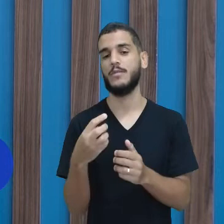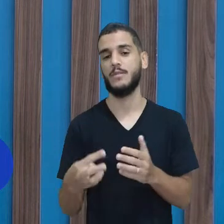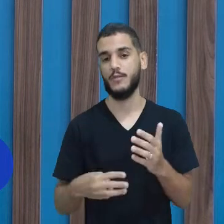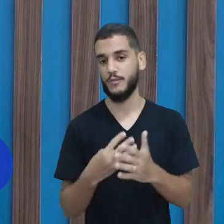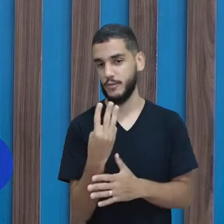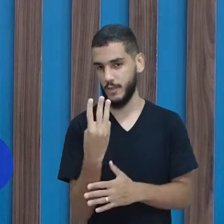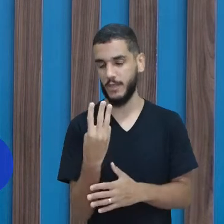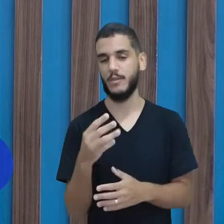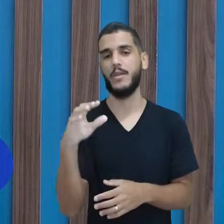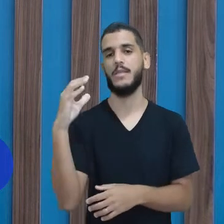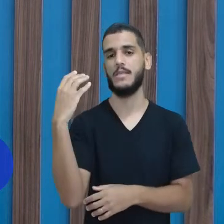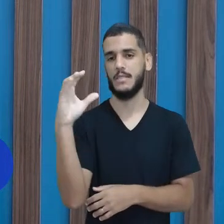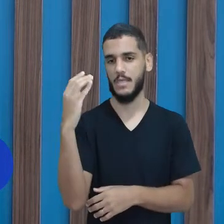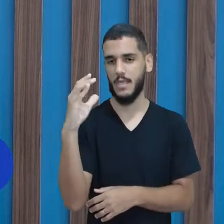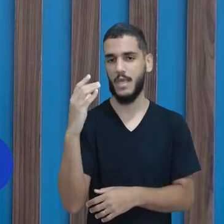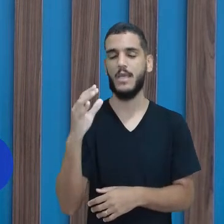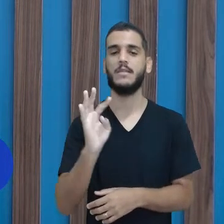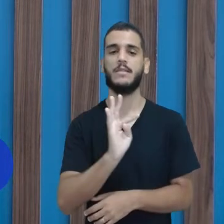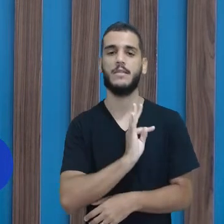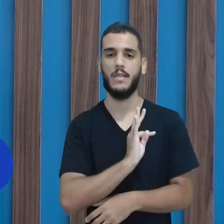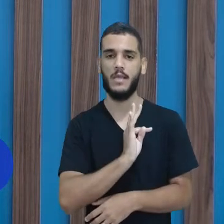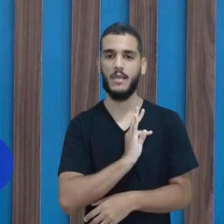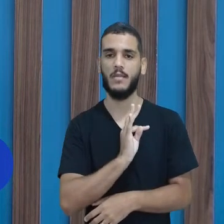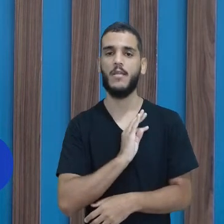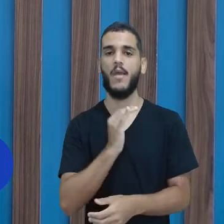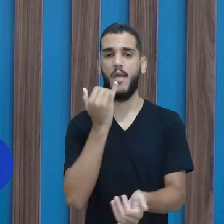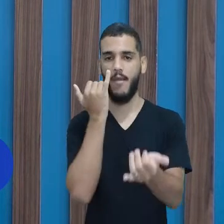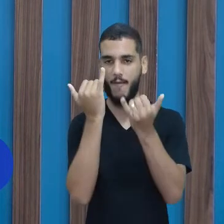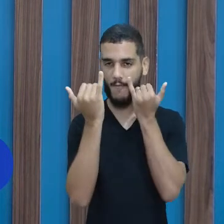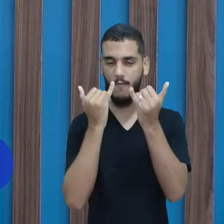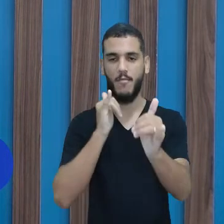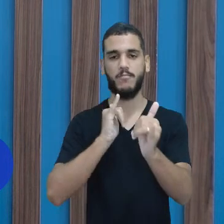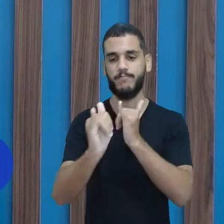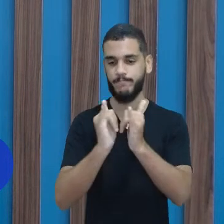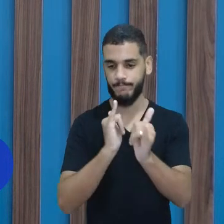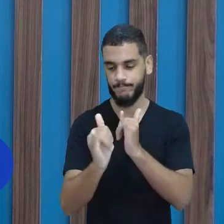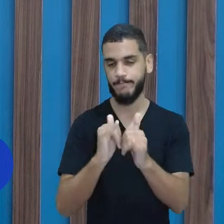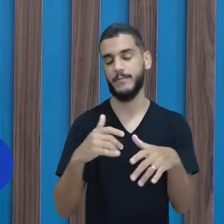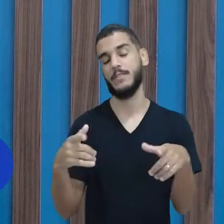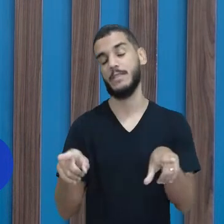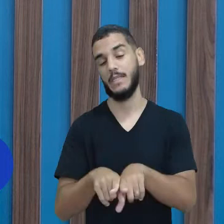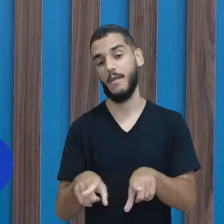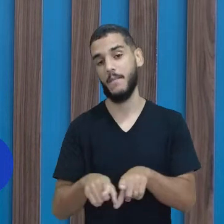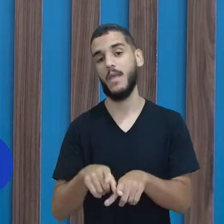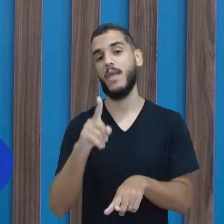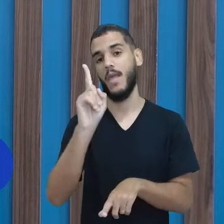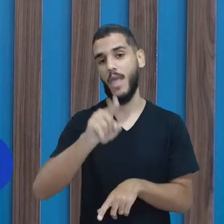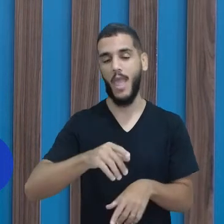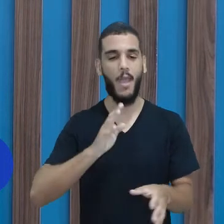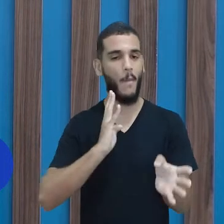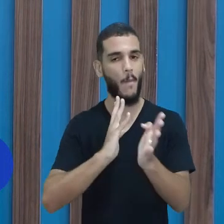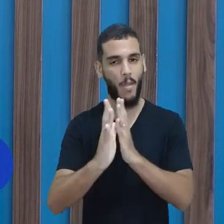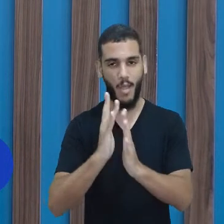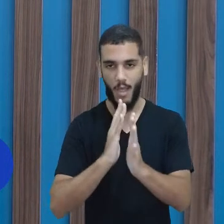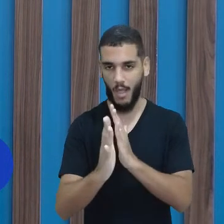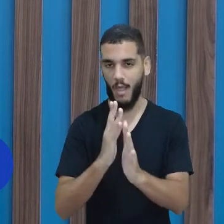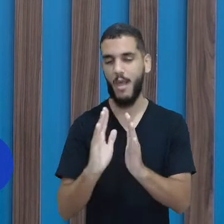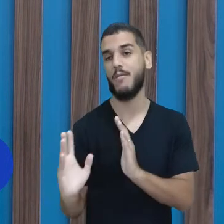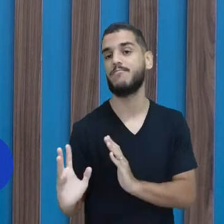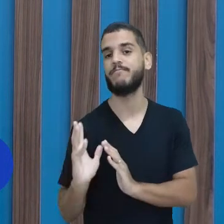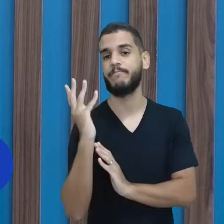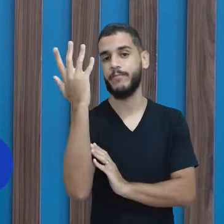da ciência, da técnica e da informação, um meio bastante dinâmico, deixando